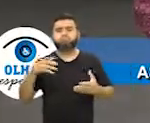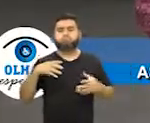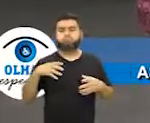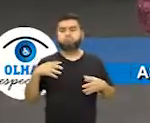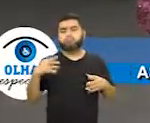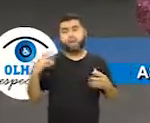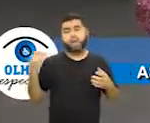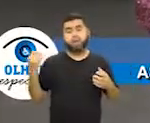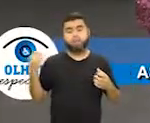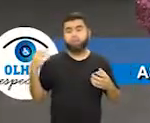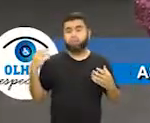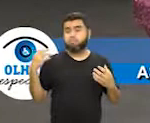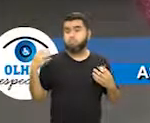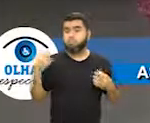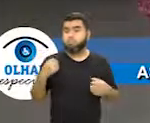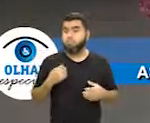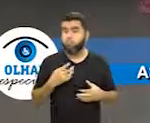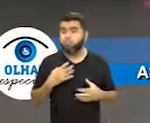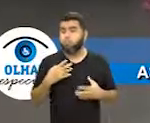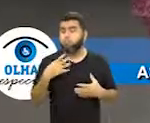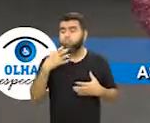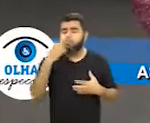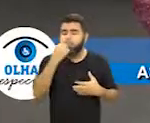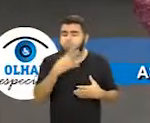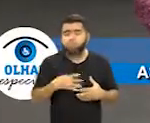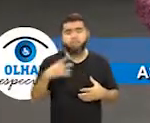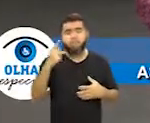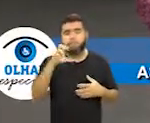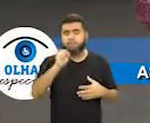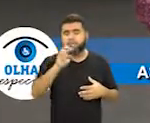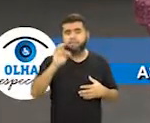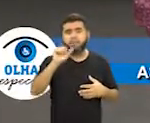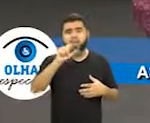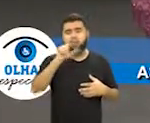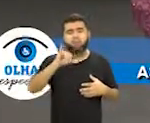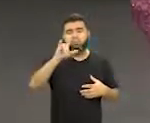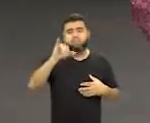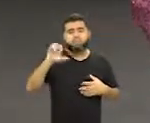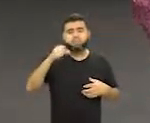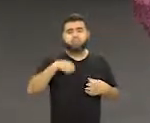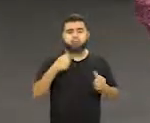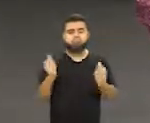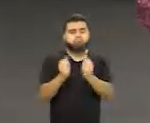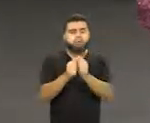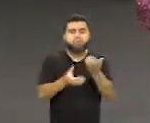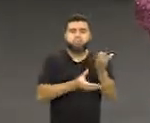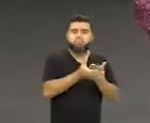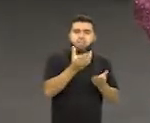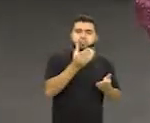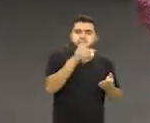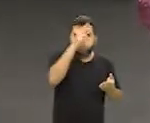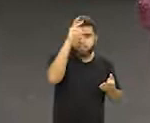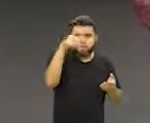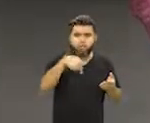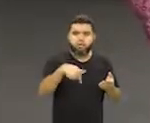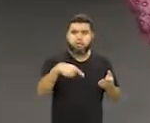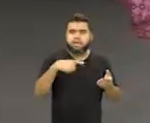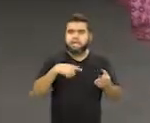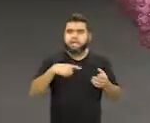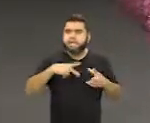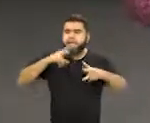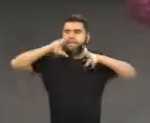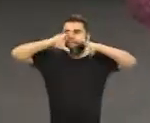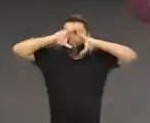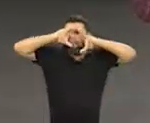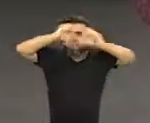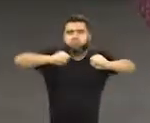modo geral, que é o trabalho belíssimo que a Pestalozzi tem feito em parceria com o Conselho Municipal, só